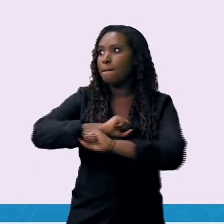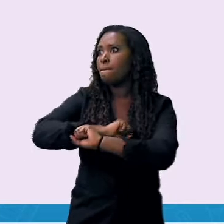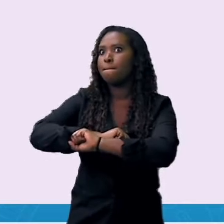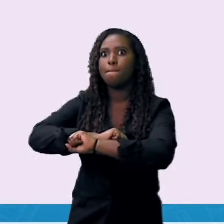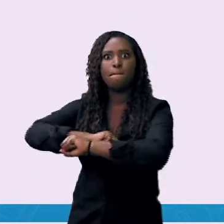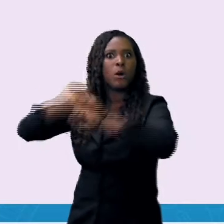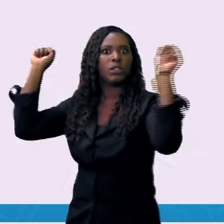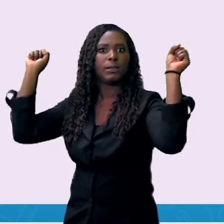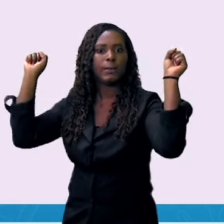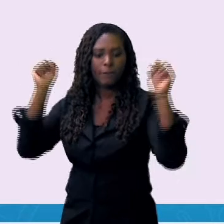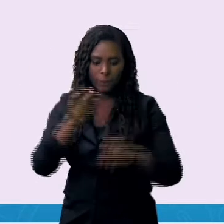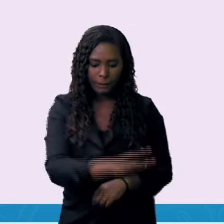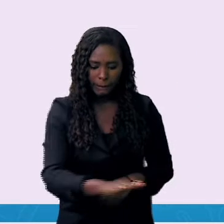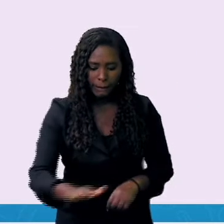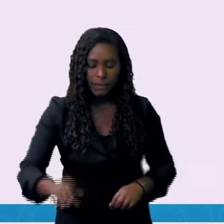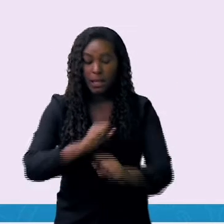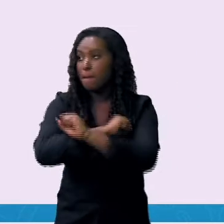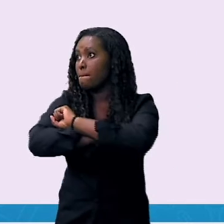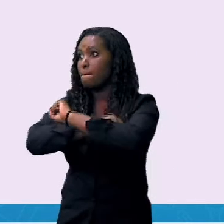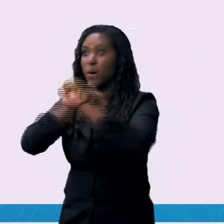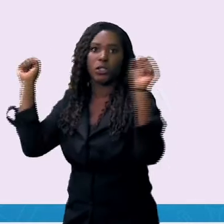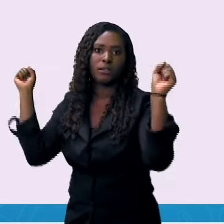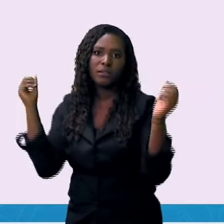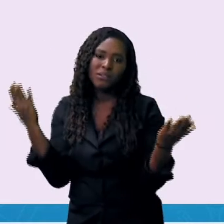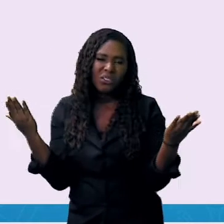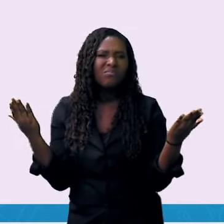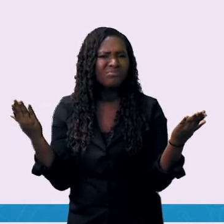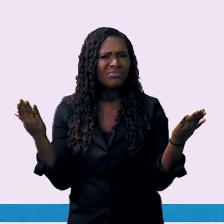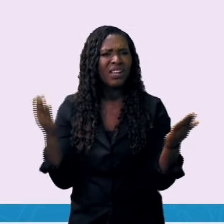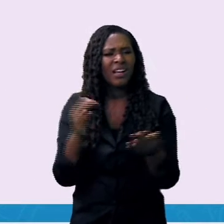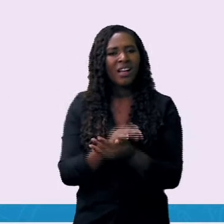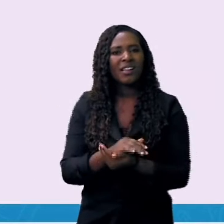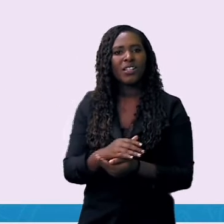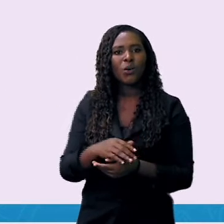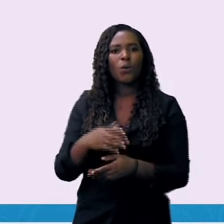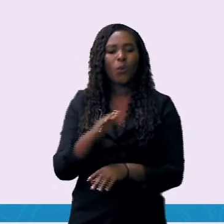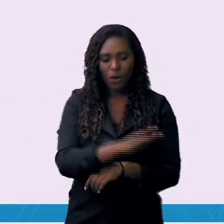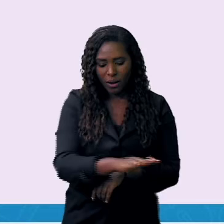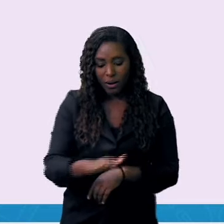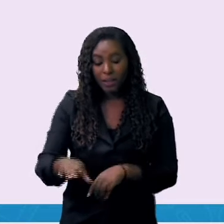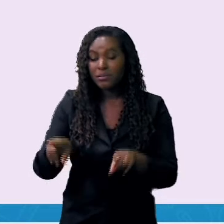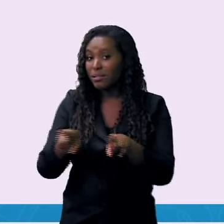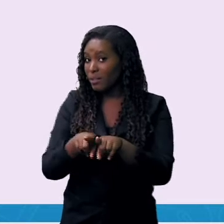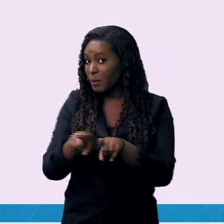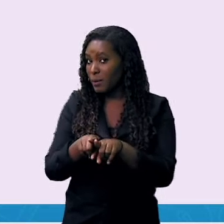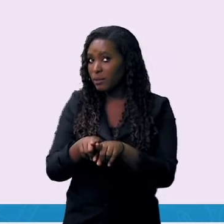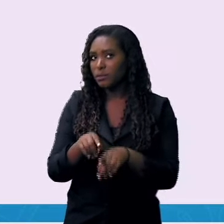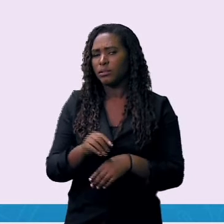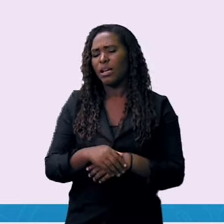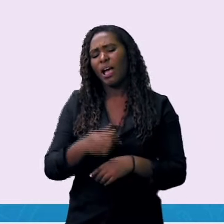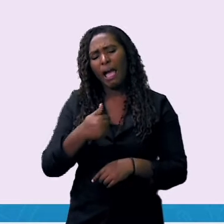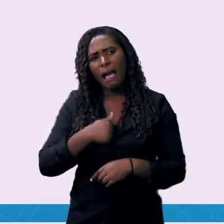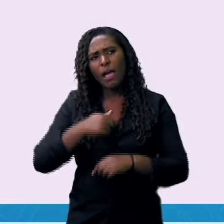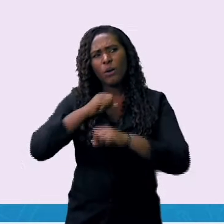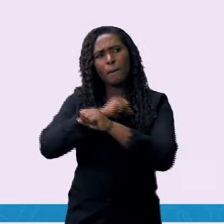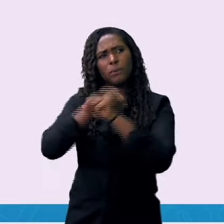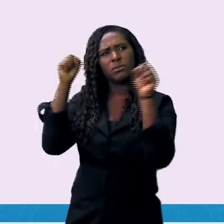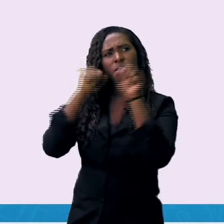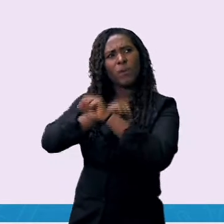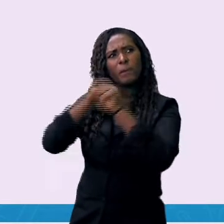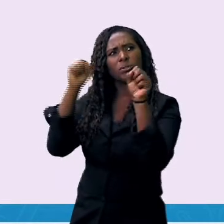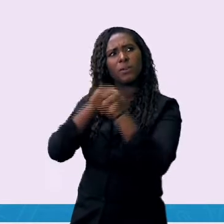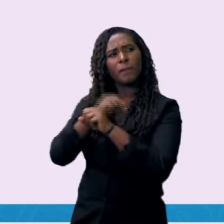peste, como terrível. Há o perigo da criança internalizar que ser assim é bom para ela,